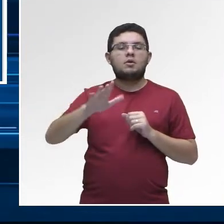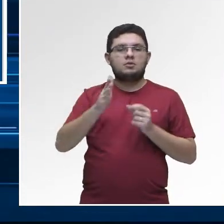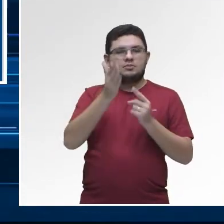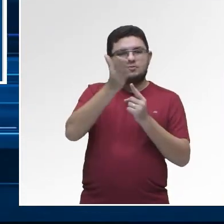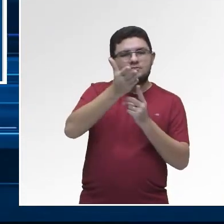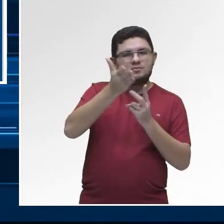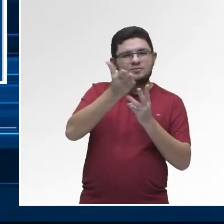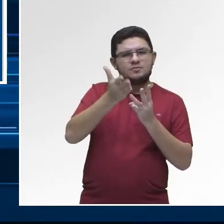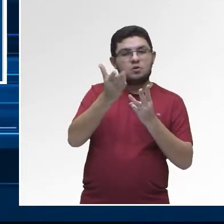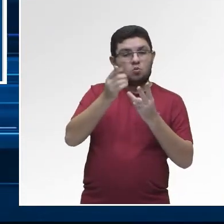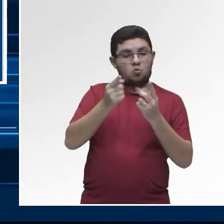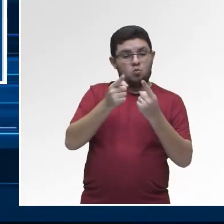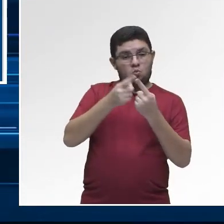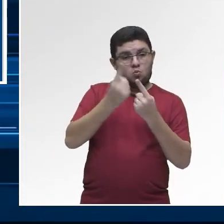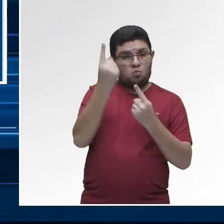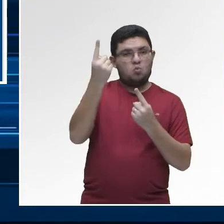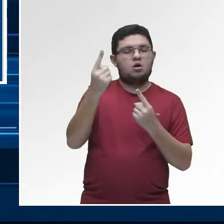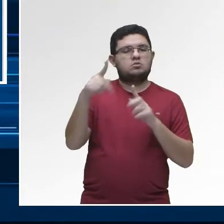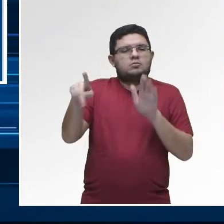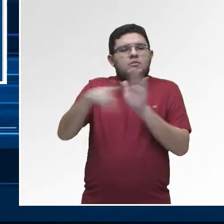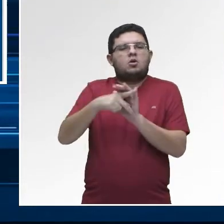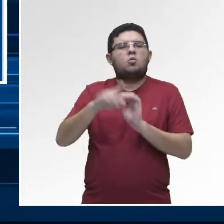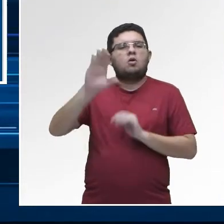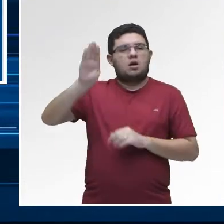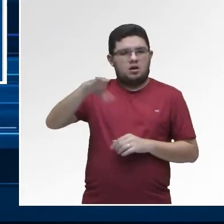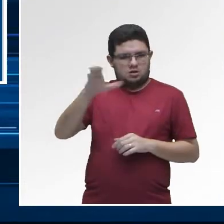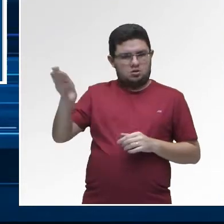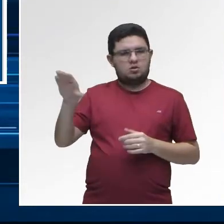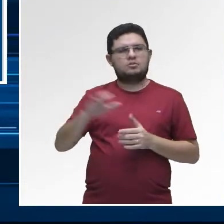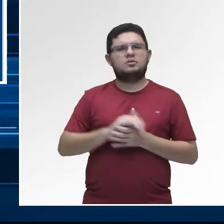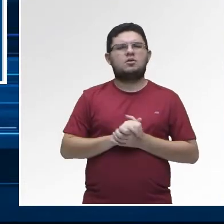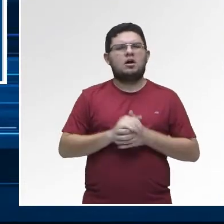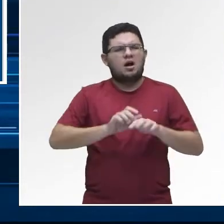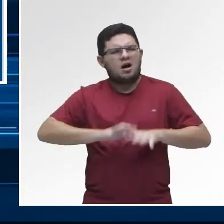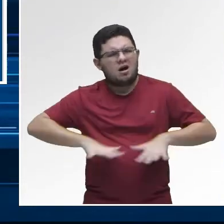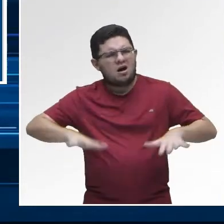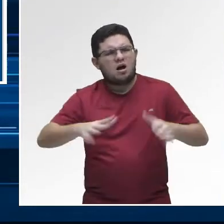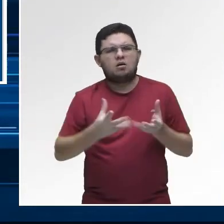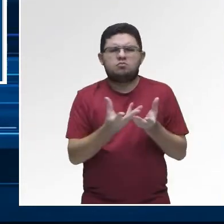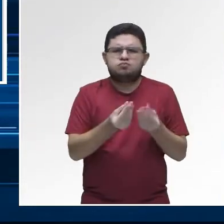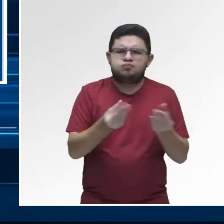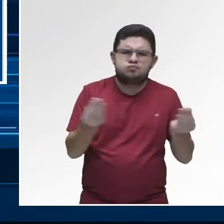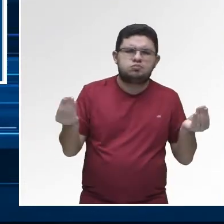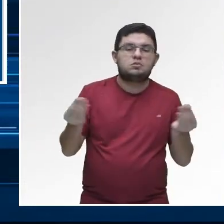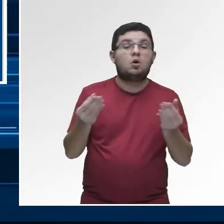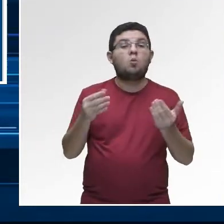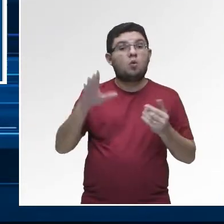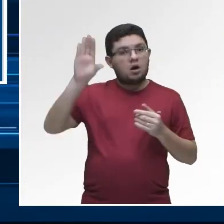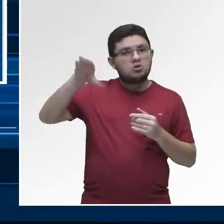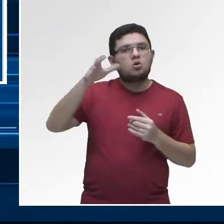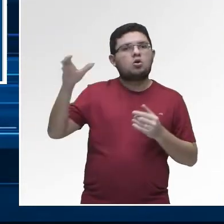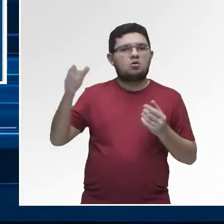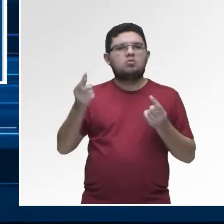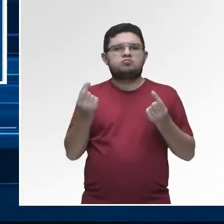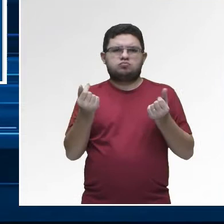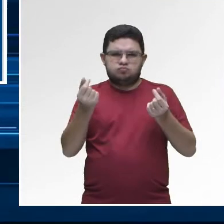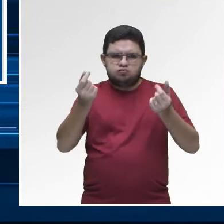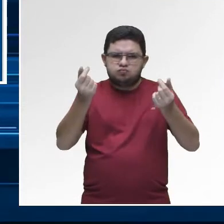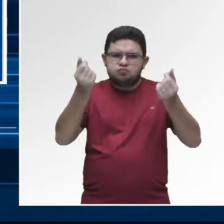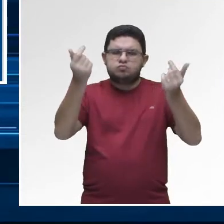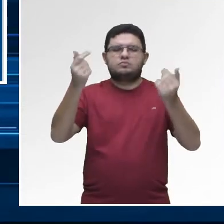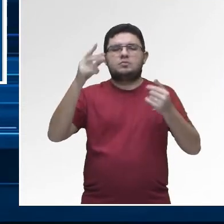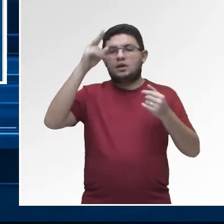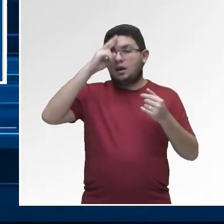Ocidental. Vejam lá, é muita terra, né? Então a Igreja Católica era poderosa. Lembra lá na imagem que a professora mostrou para